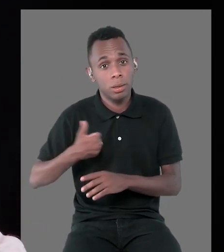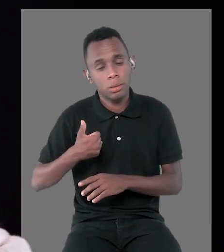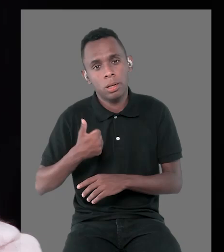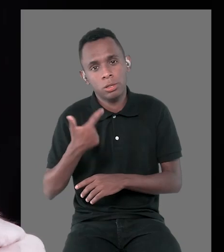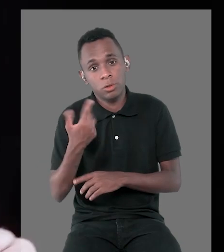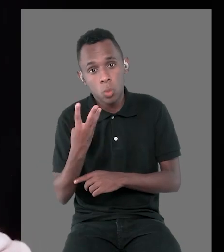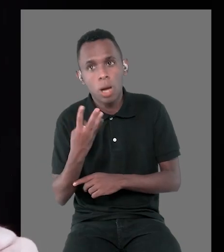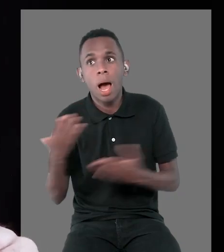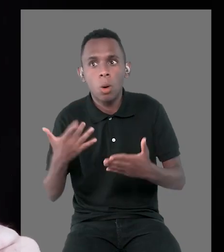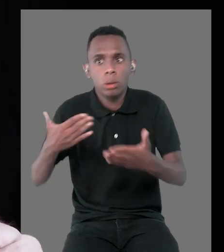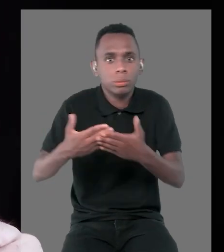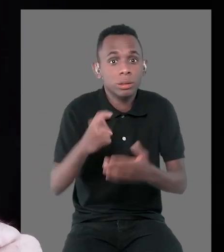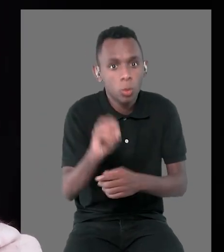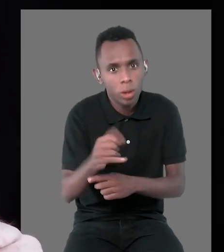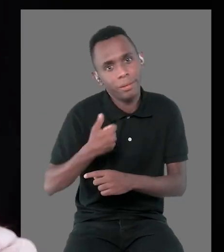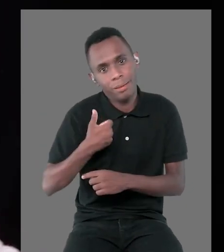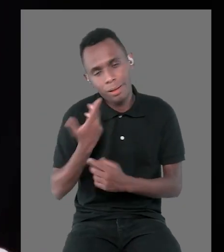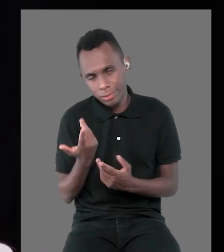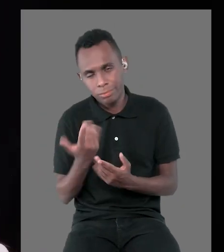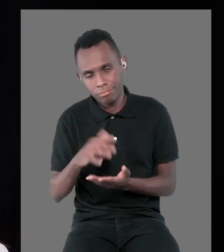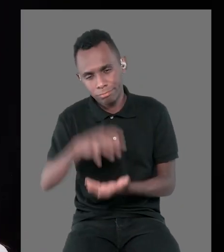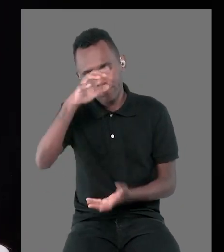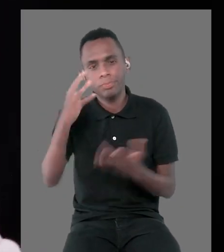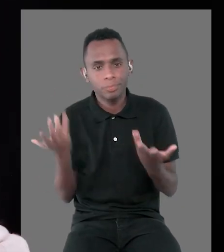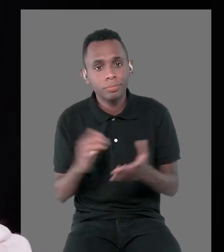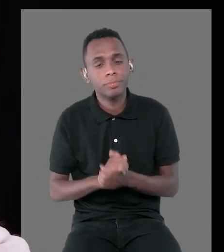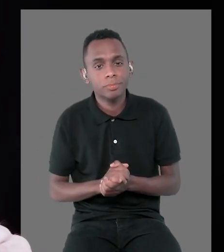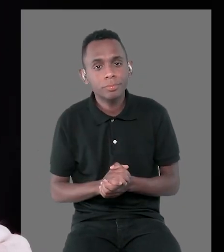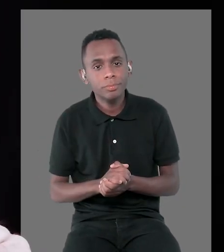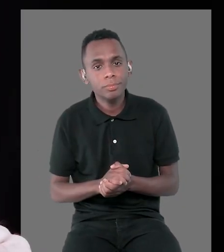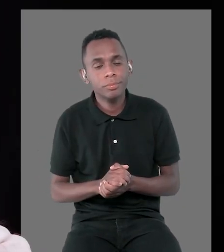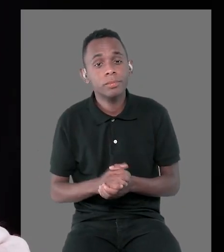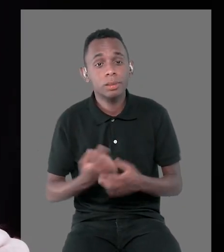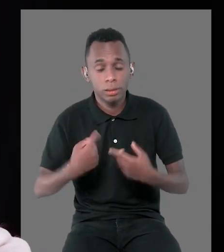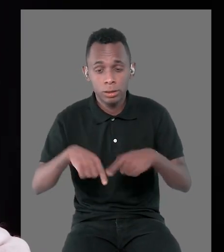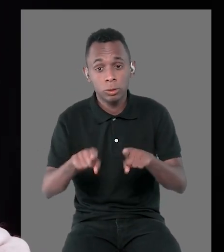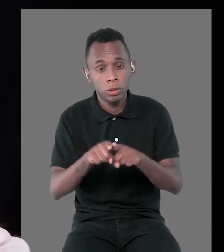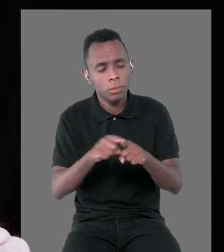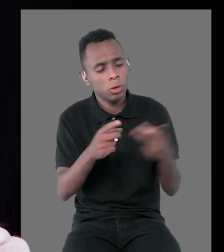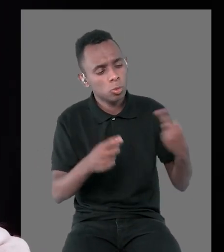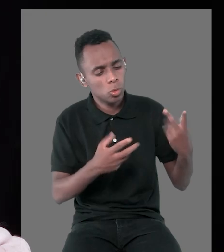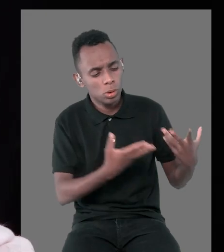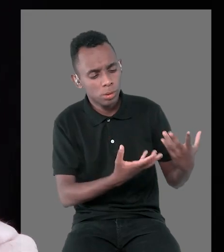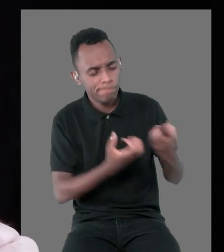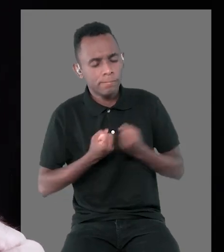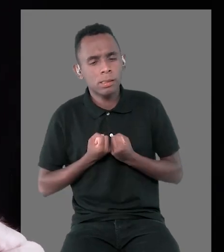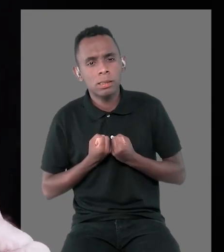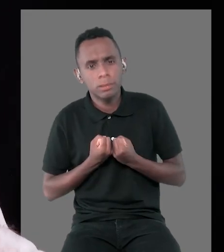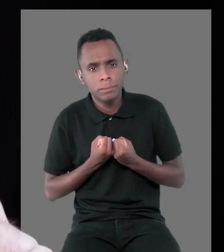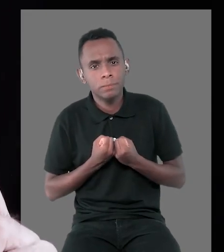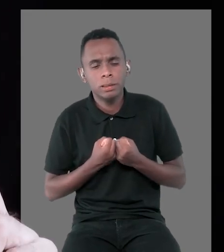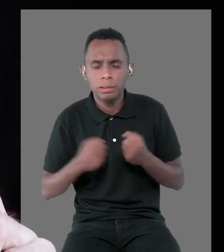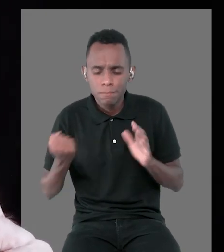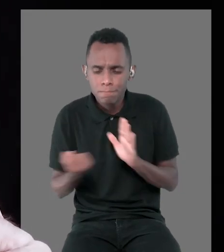50, eu já sou um homem maduro. Mas, ao mesmo tempo, eu recebi deles